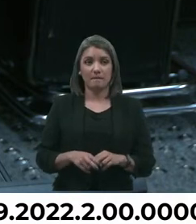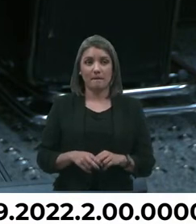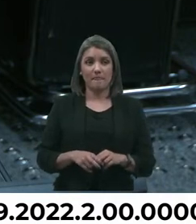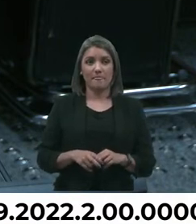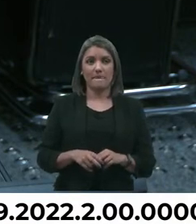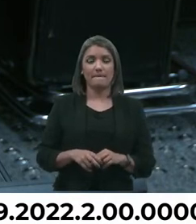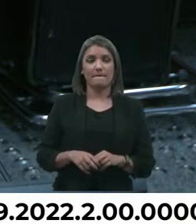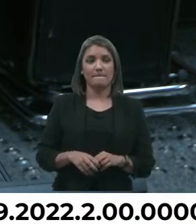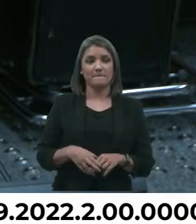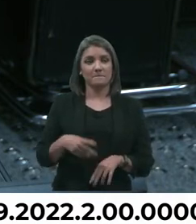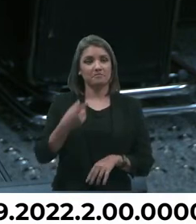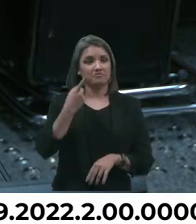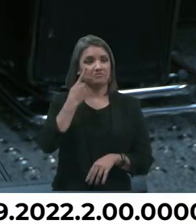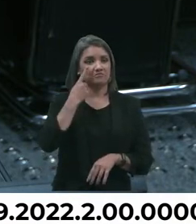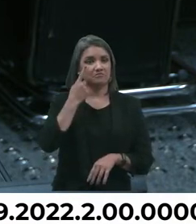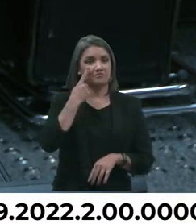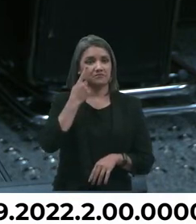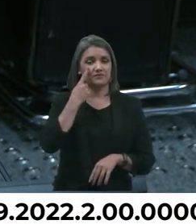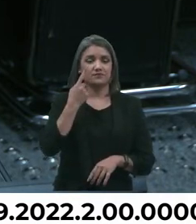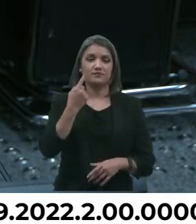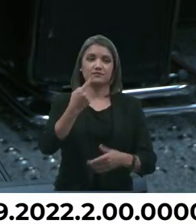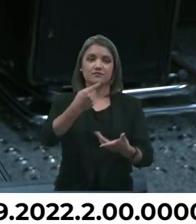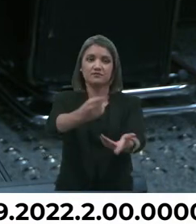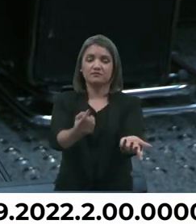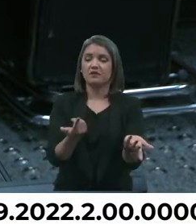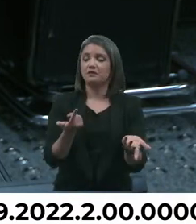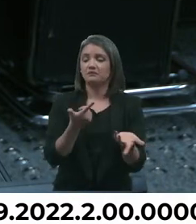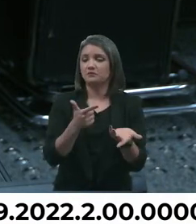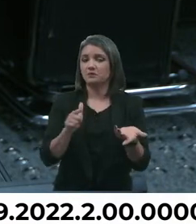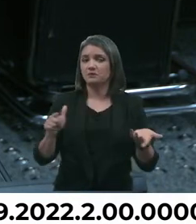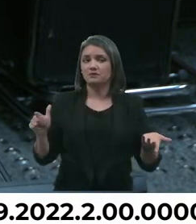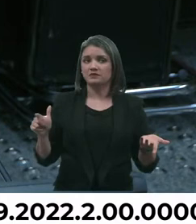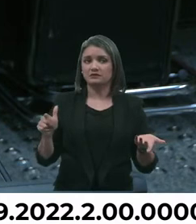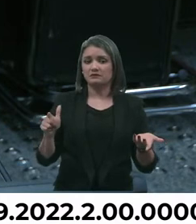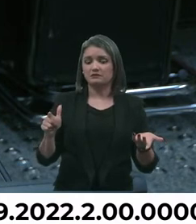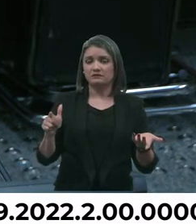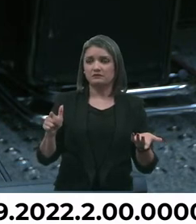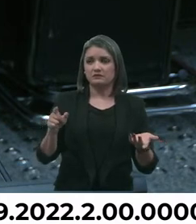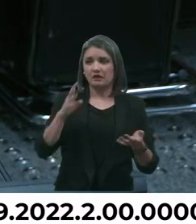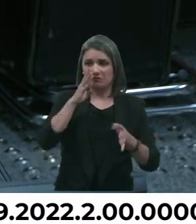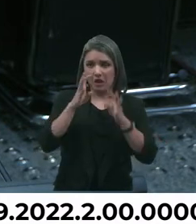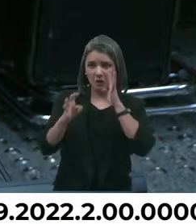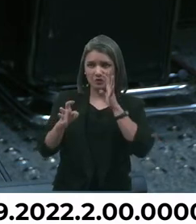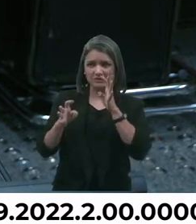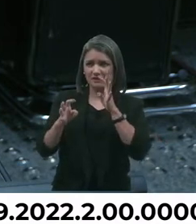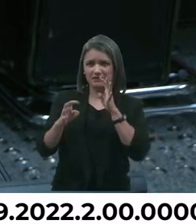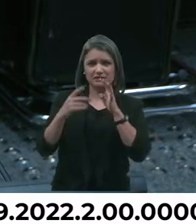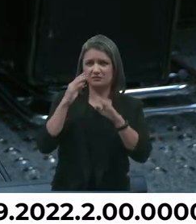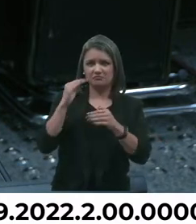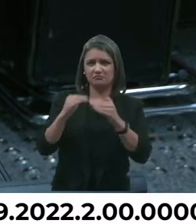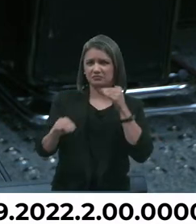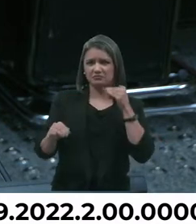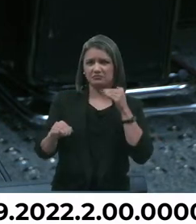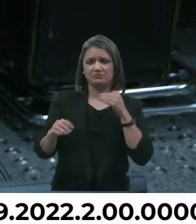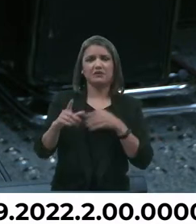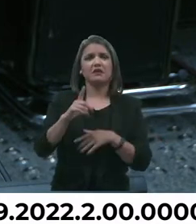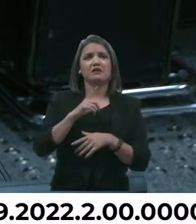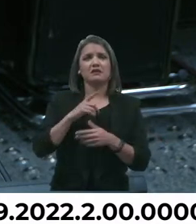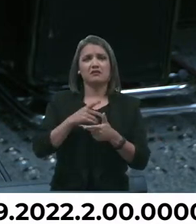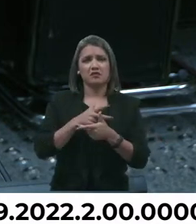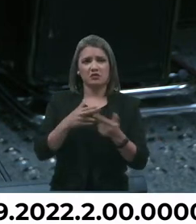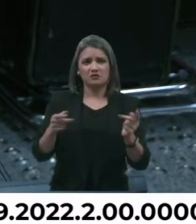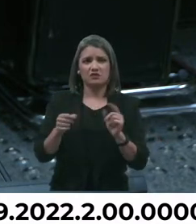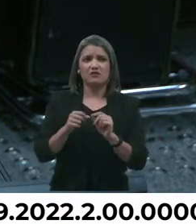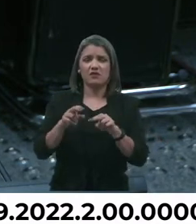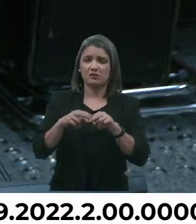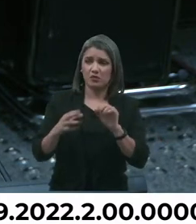restou caracterizadas as condutas a ele imputadas. Diligências foram motivadas por razões de